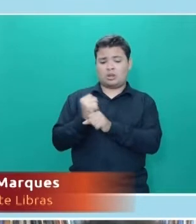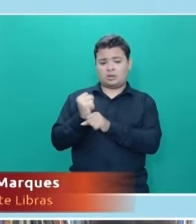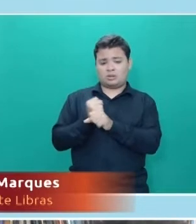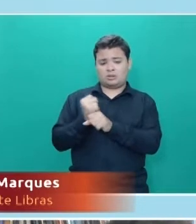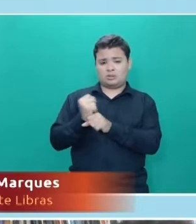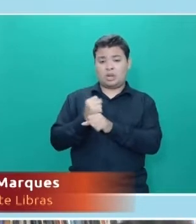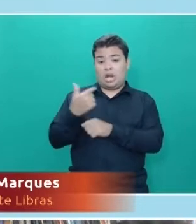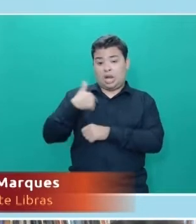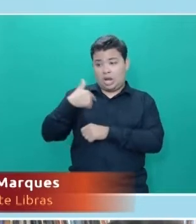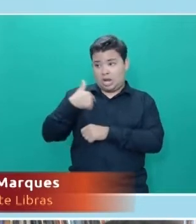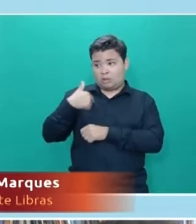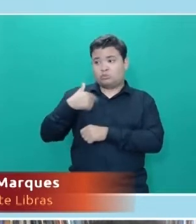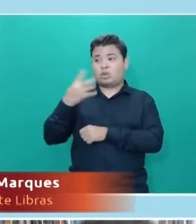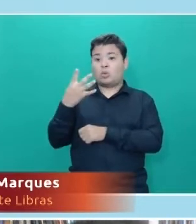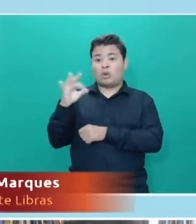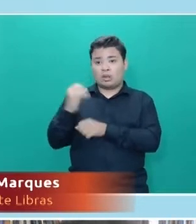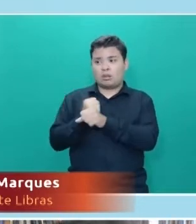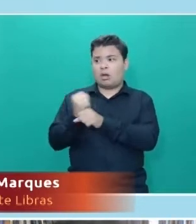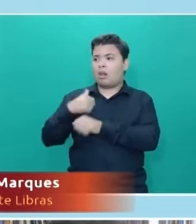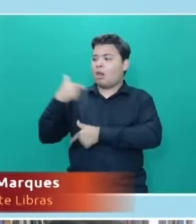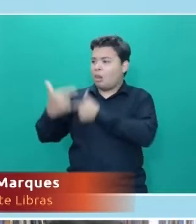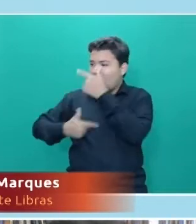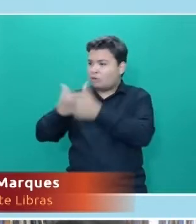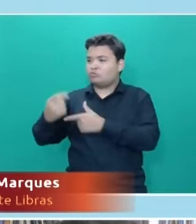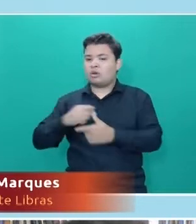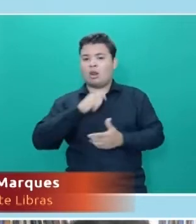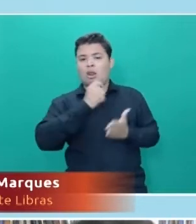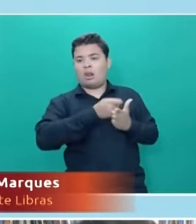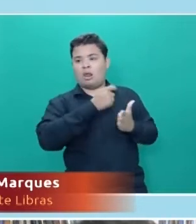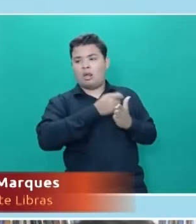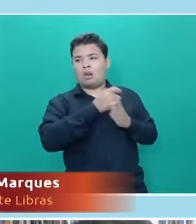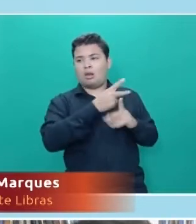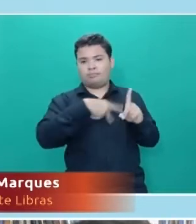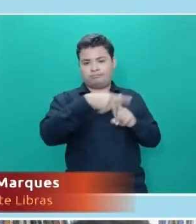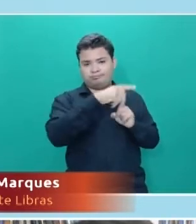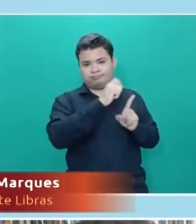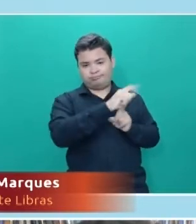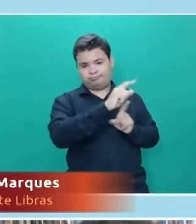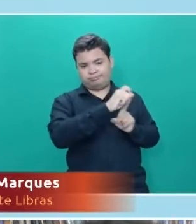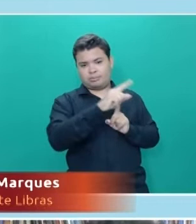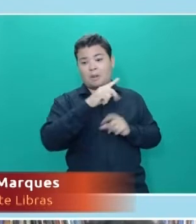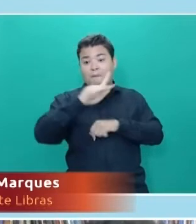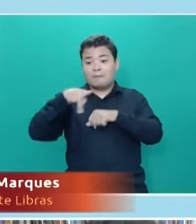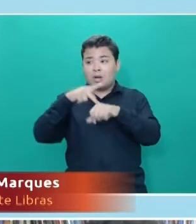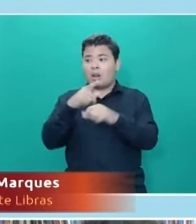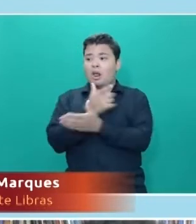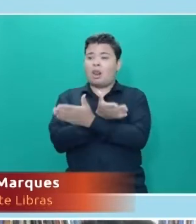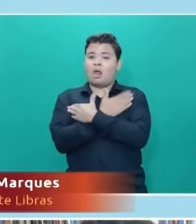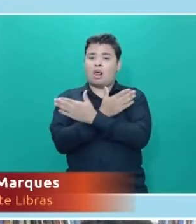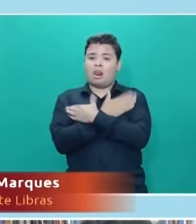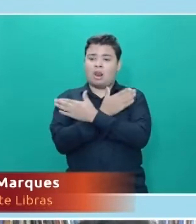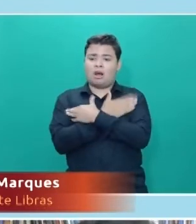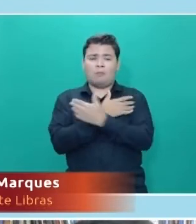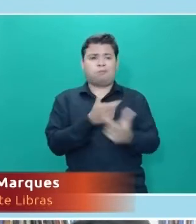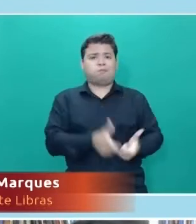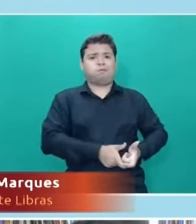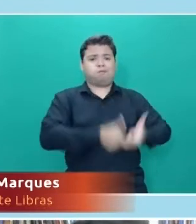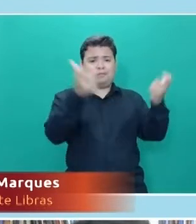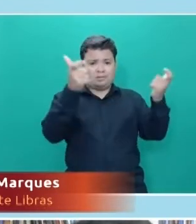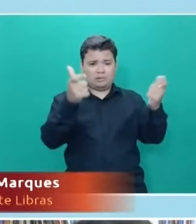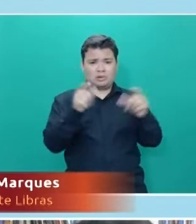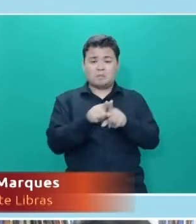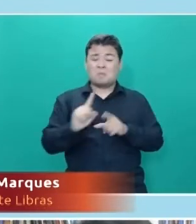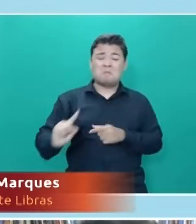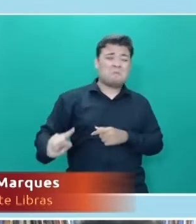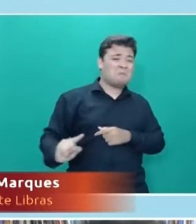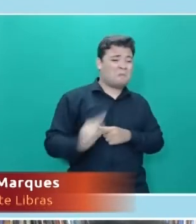contribuir 40 anos em um país que tem recorde de desemprego, num país que, pela primeira vez, agora nos últimos anos, nós